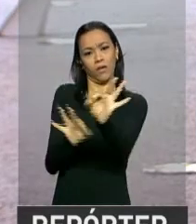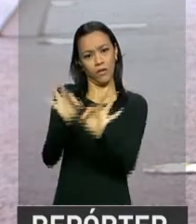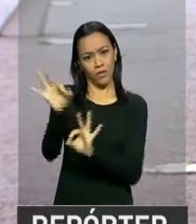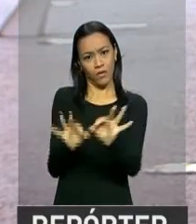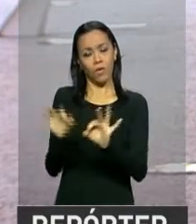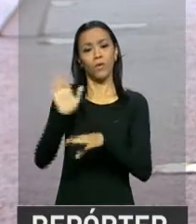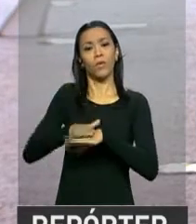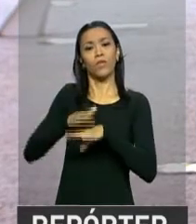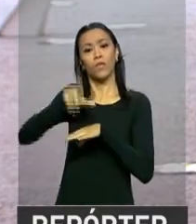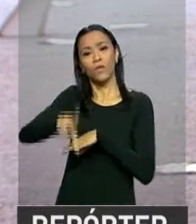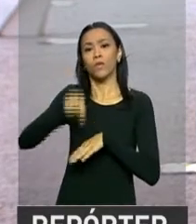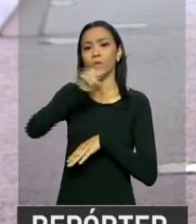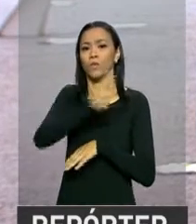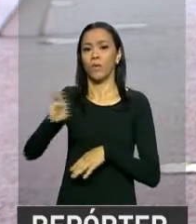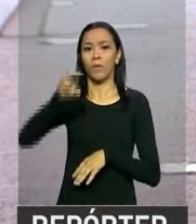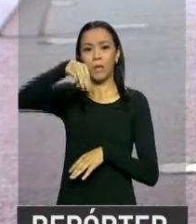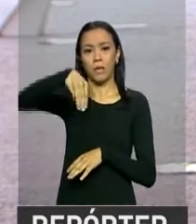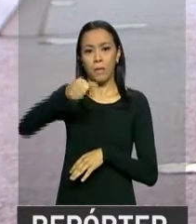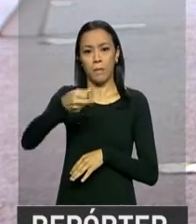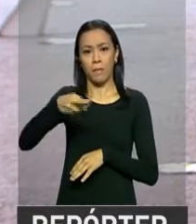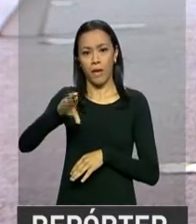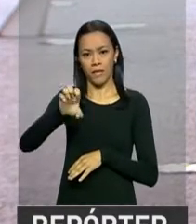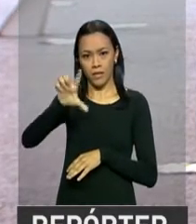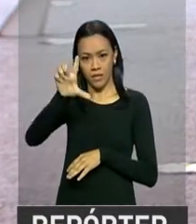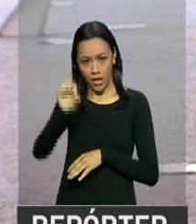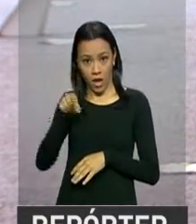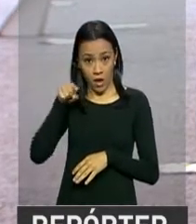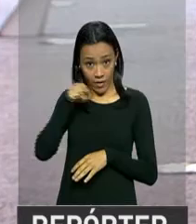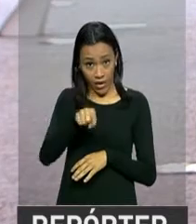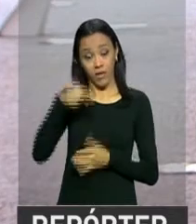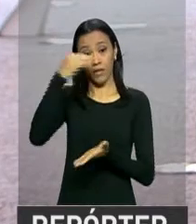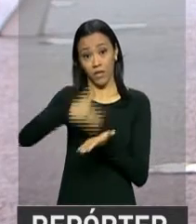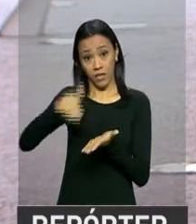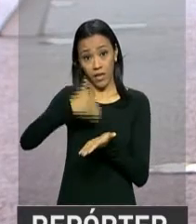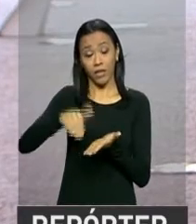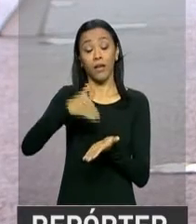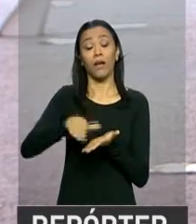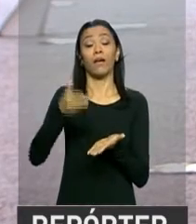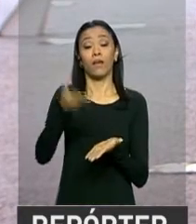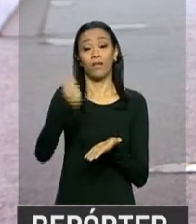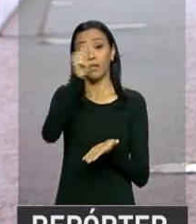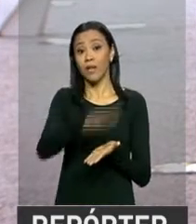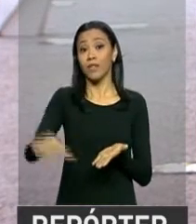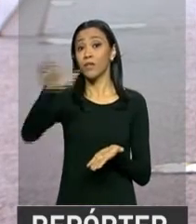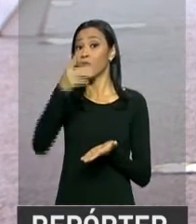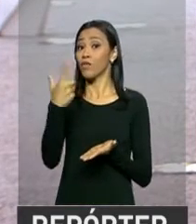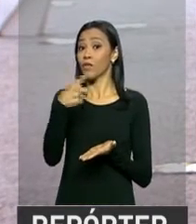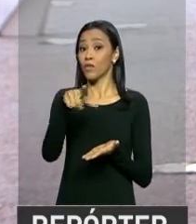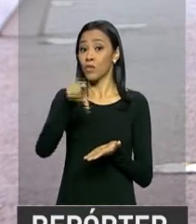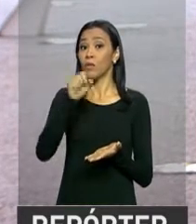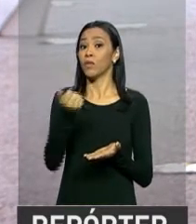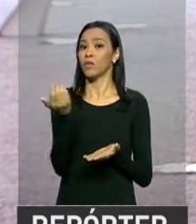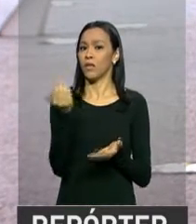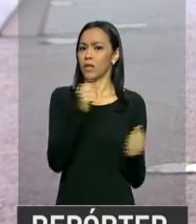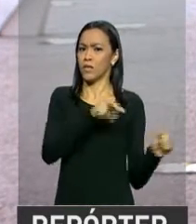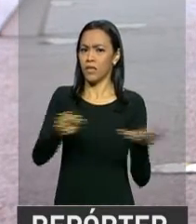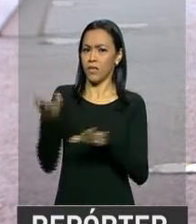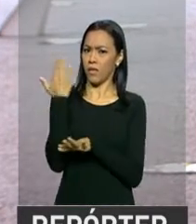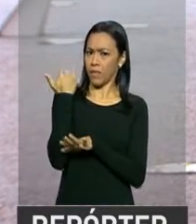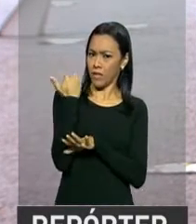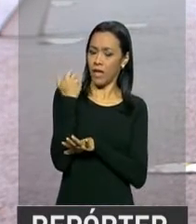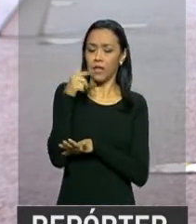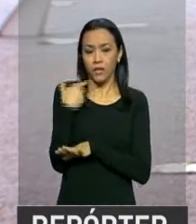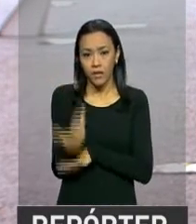que havia sido nomeado para o cargo de secretário nacional da Cultura na semana passada. Com a medida,